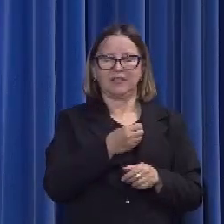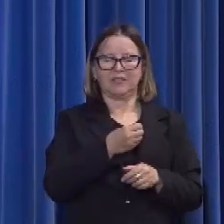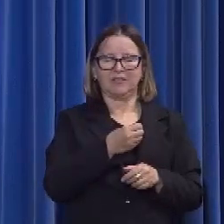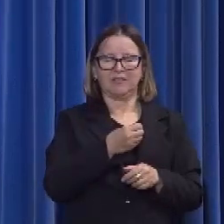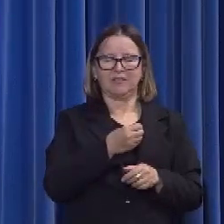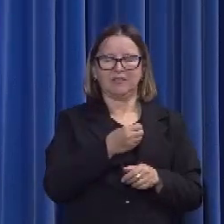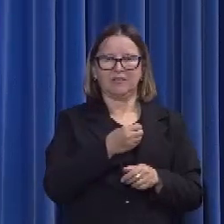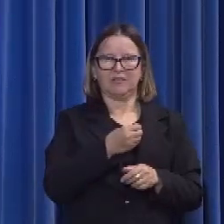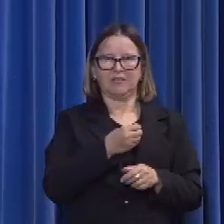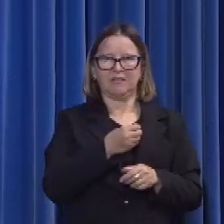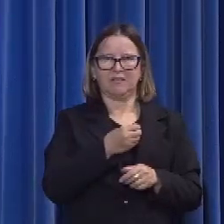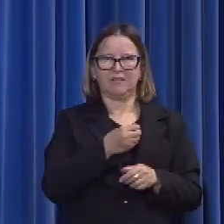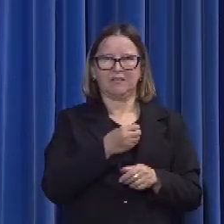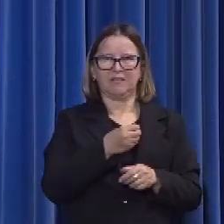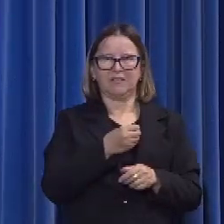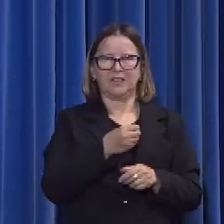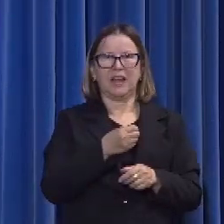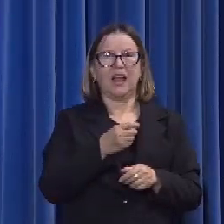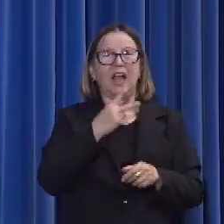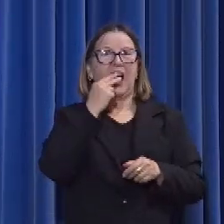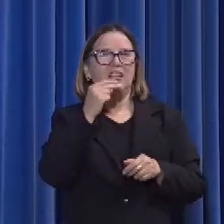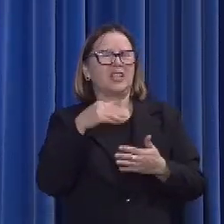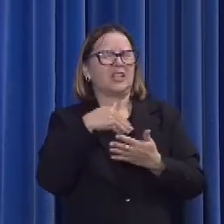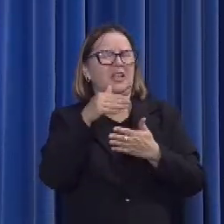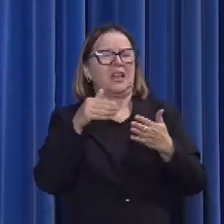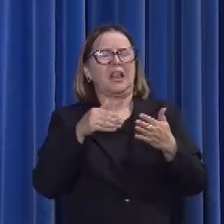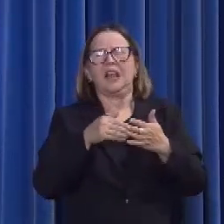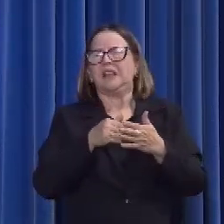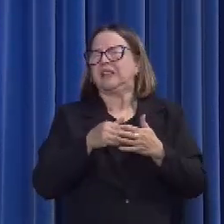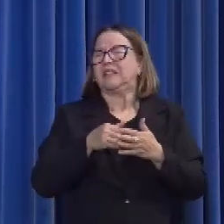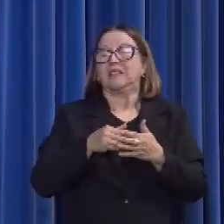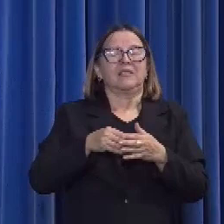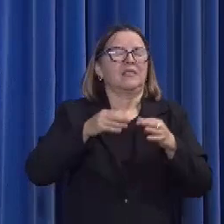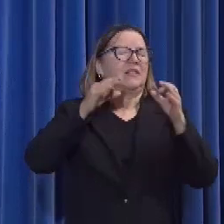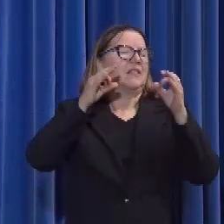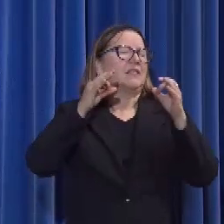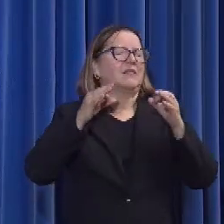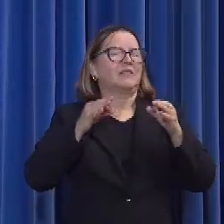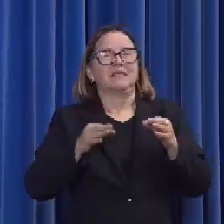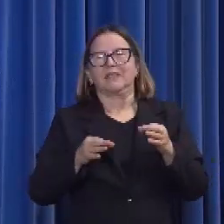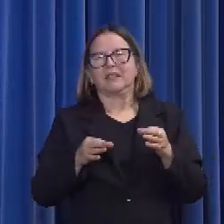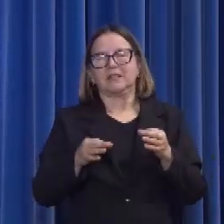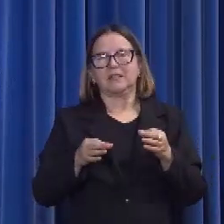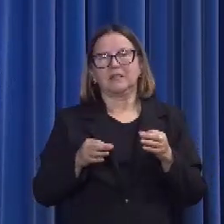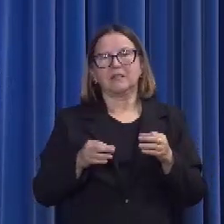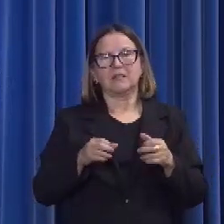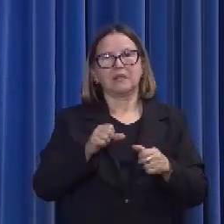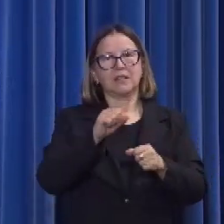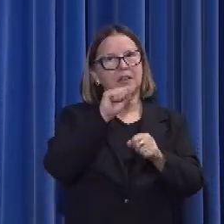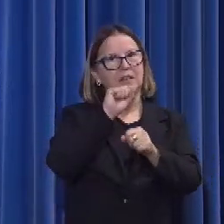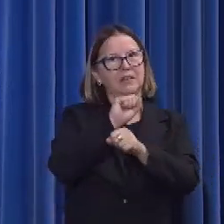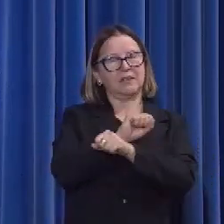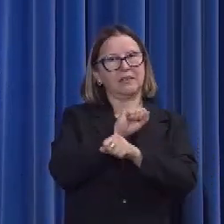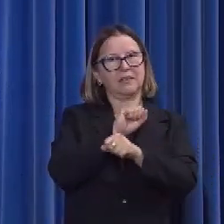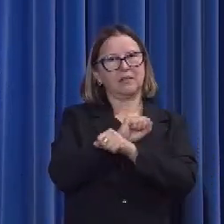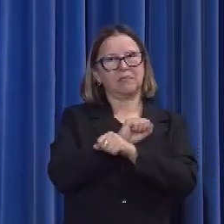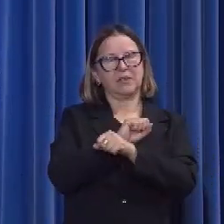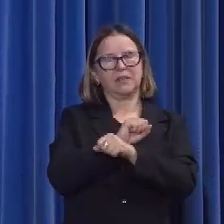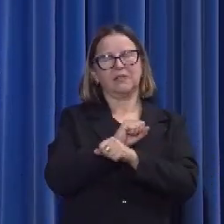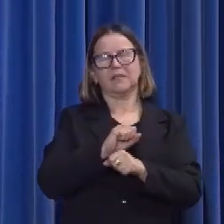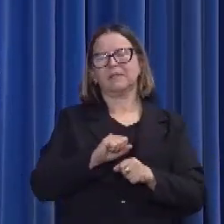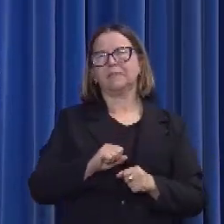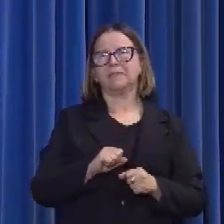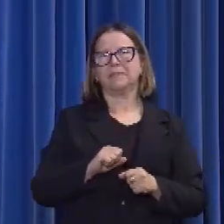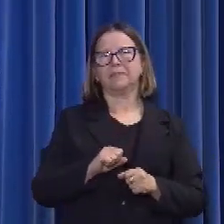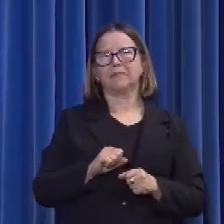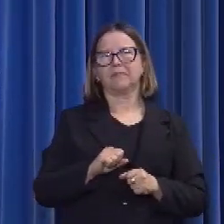utopia. Não, tudo vai dar certo, tudo vai dar certo. E fica esperando aqui, sabe, no sentido de